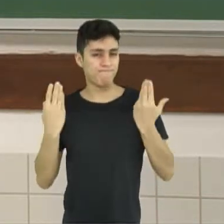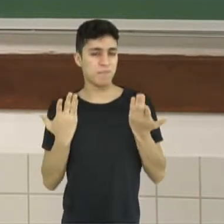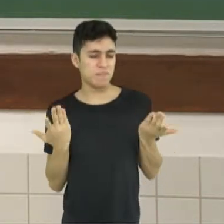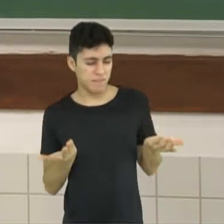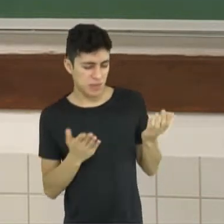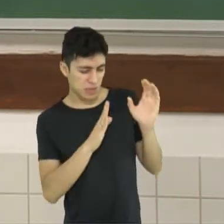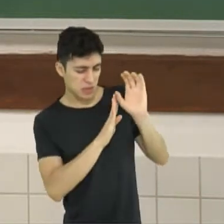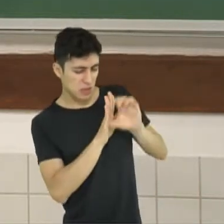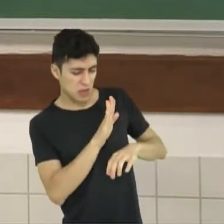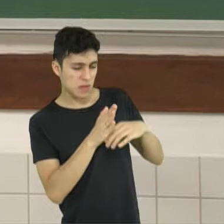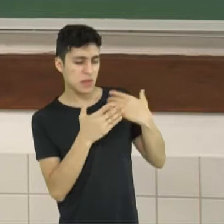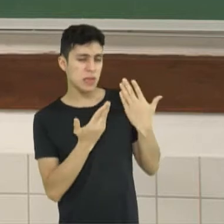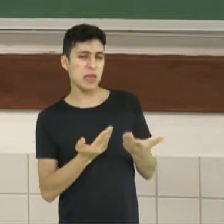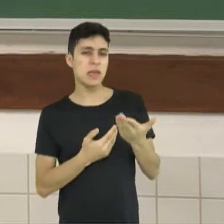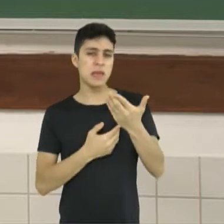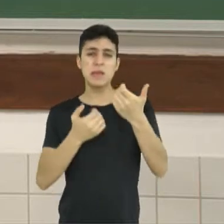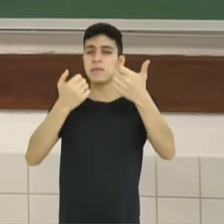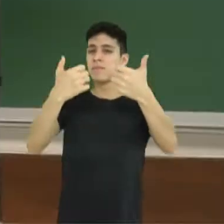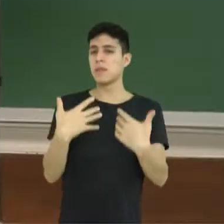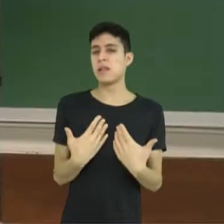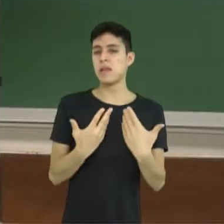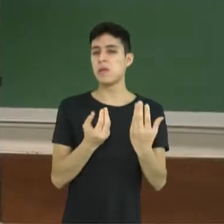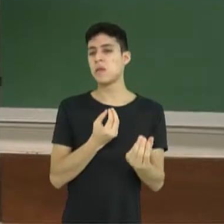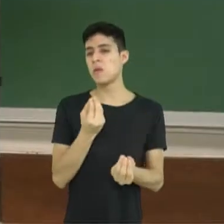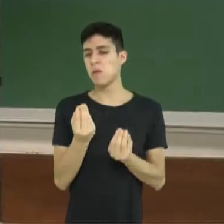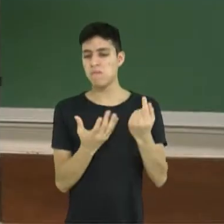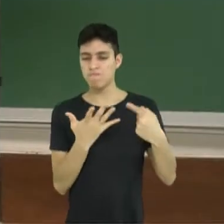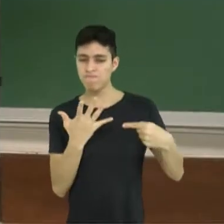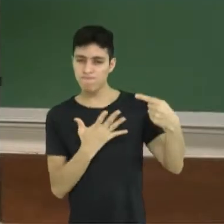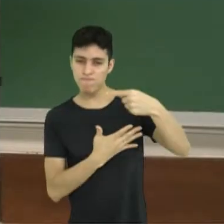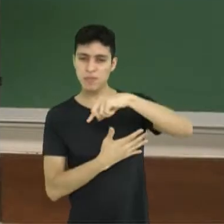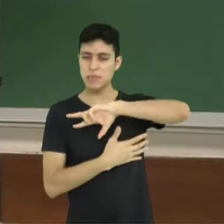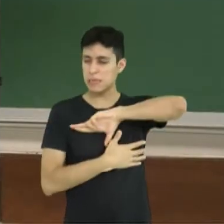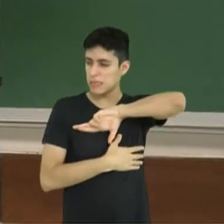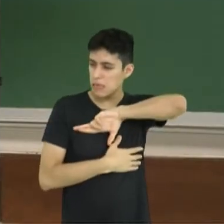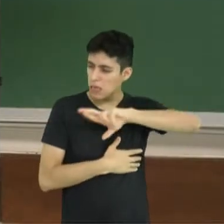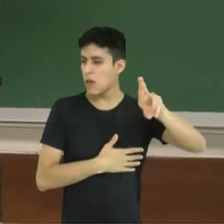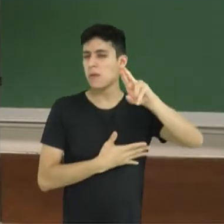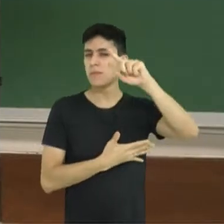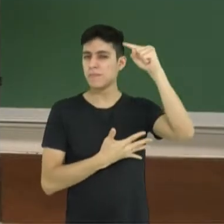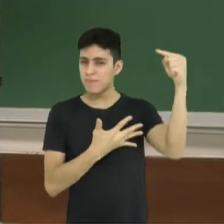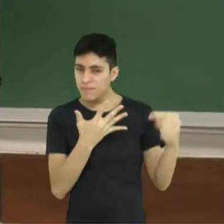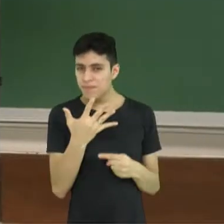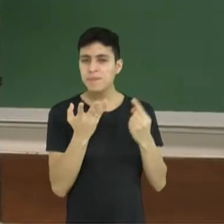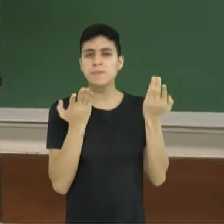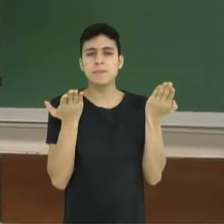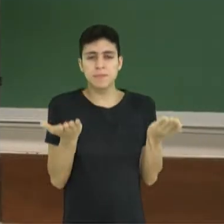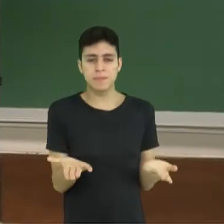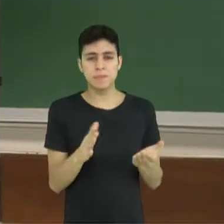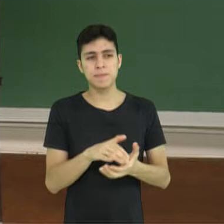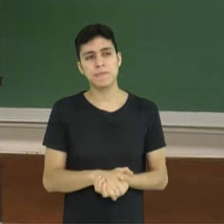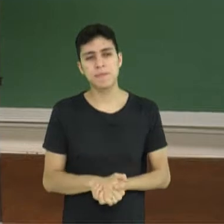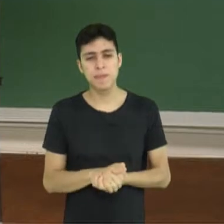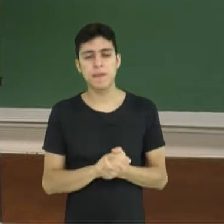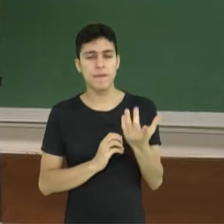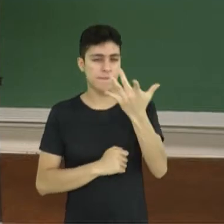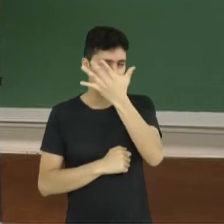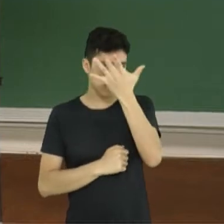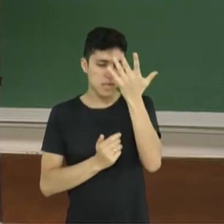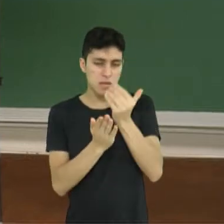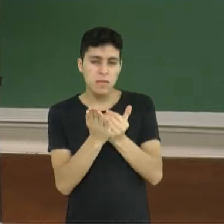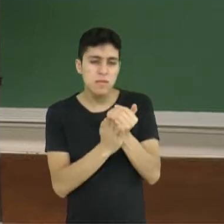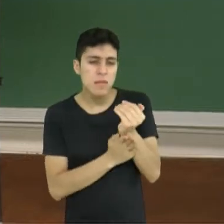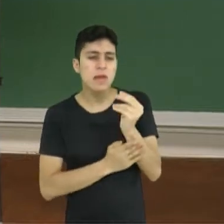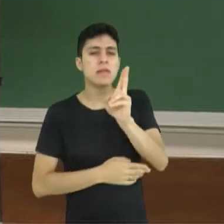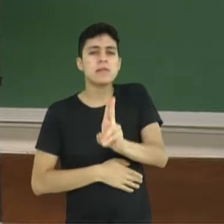concepção, depois até para explicar cunhos religiosos, começa a trabalhar dessa maneira e a pessoa começa a vestir